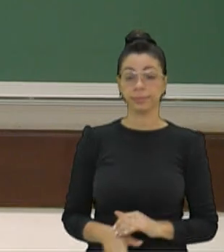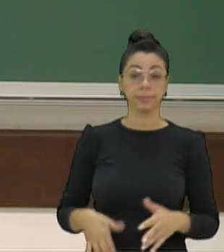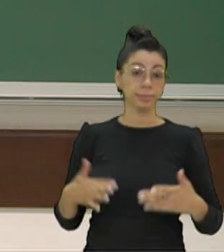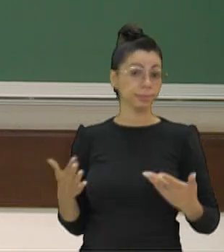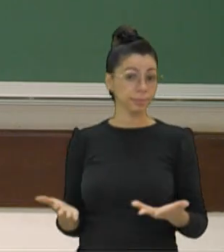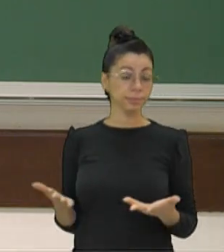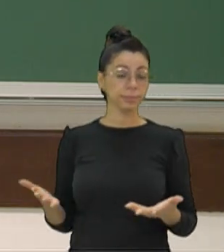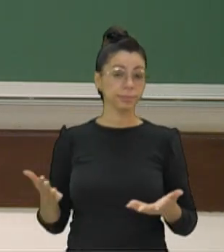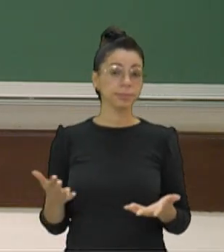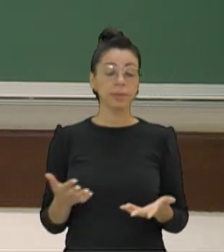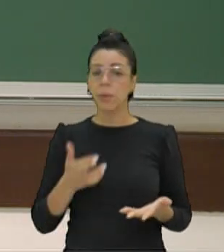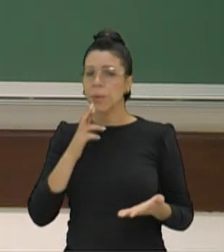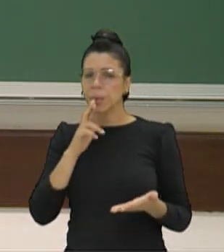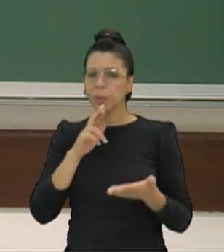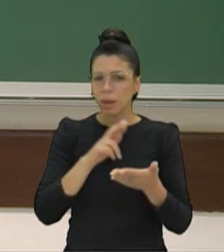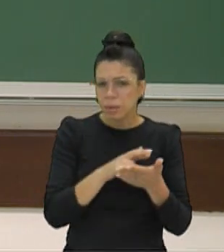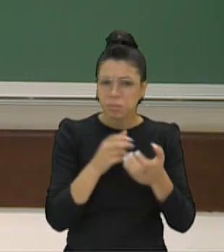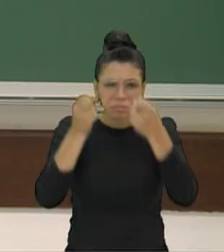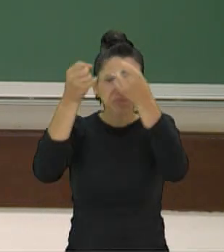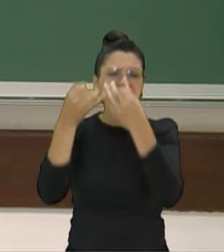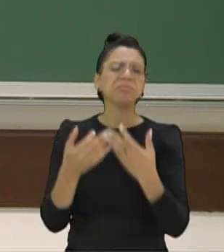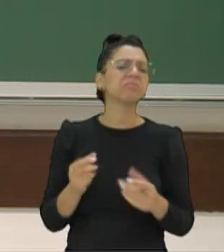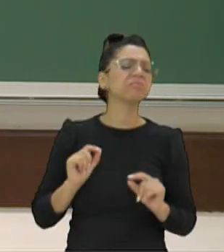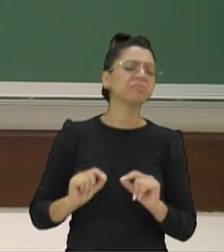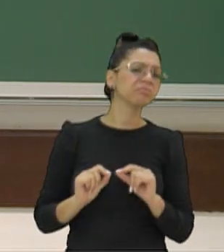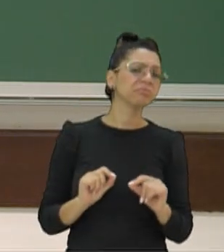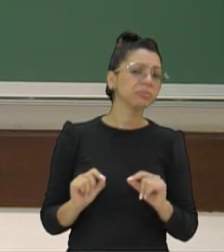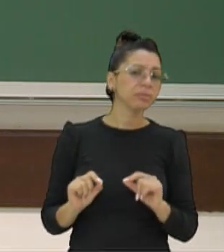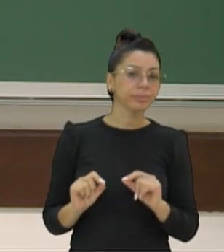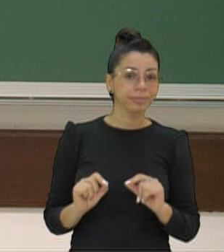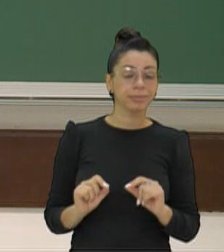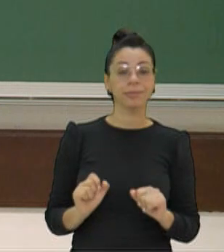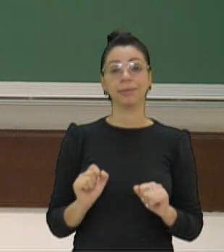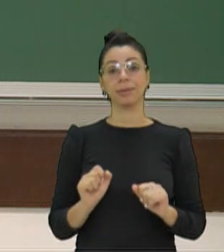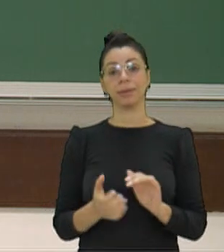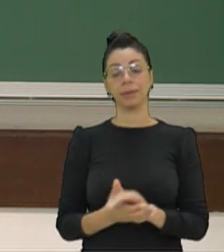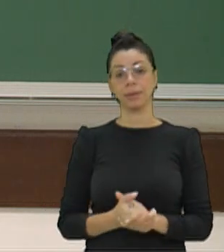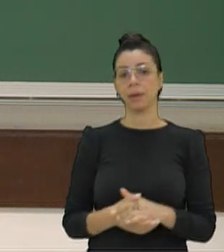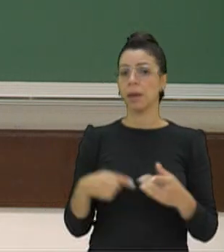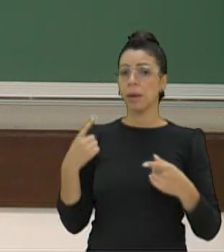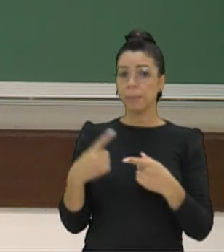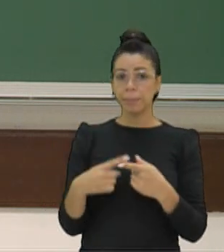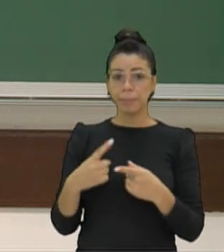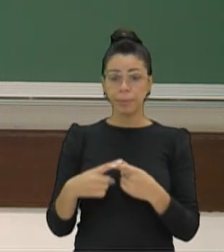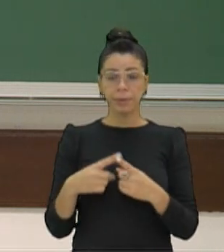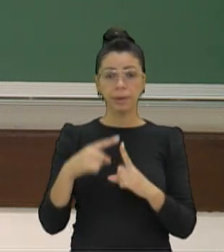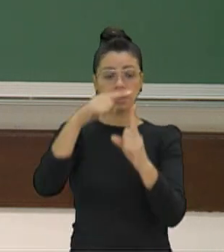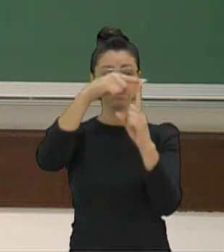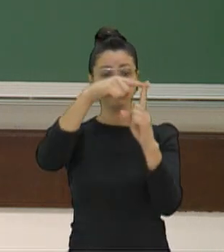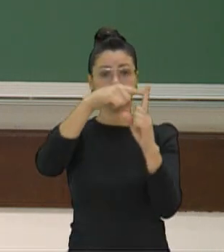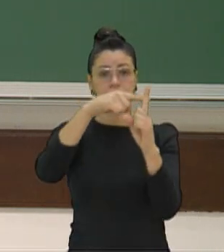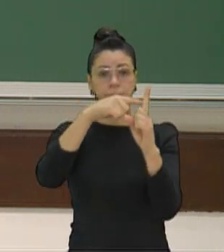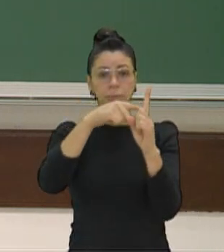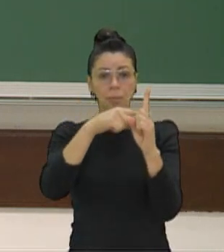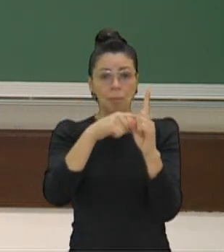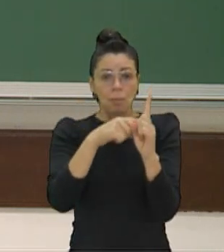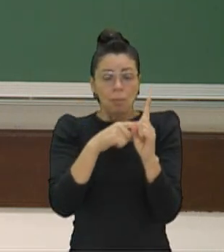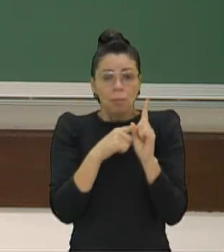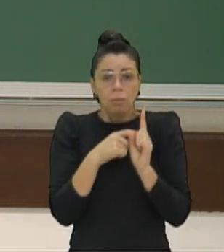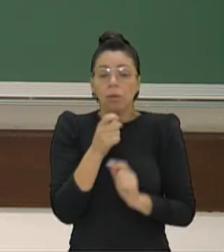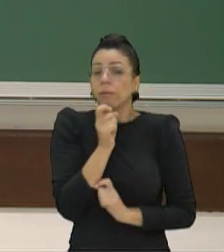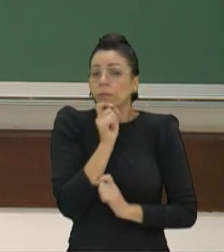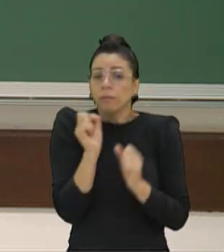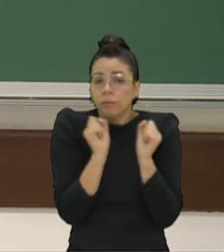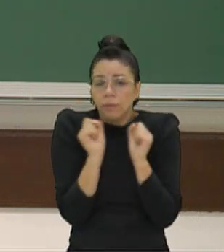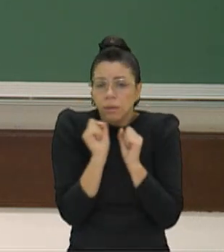E então, qual foi a sua explicação? Foi porque é muito mais frio, a temperatura mais baixa? Se foi